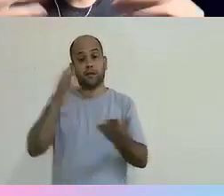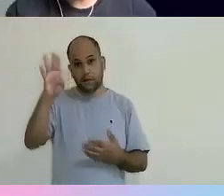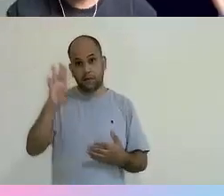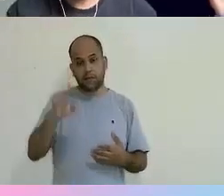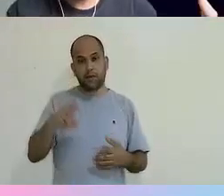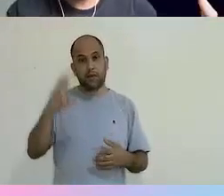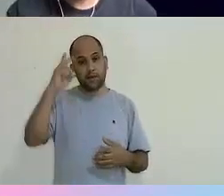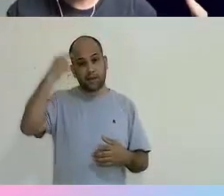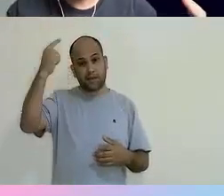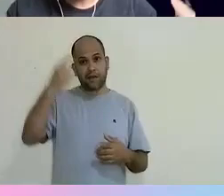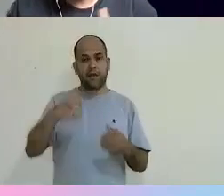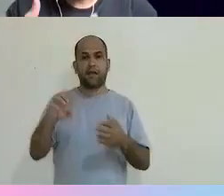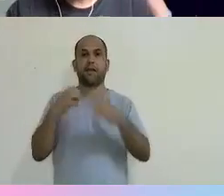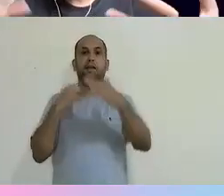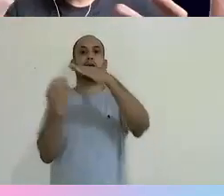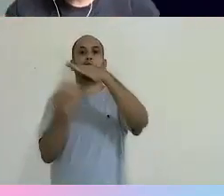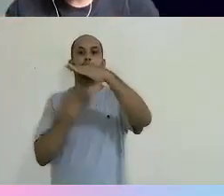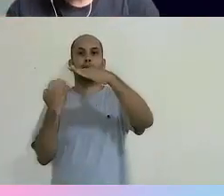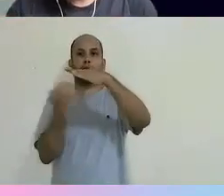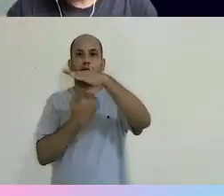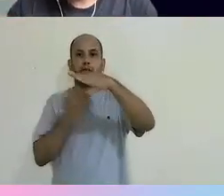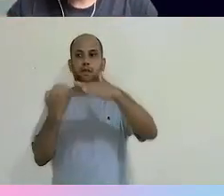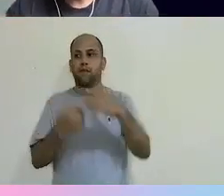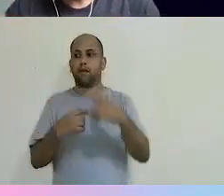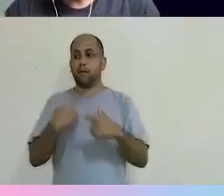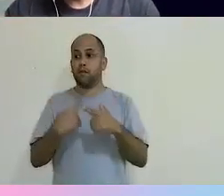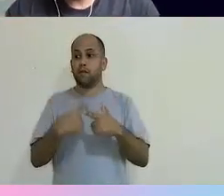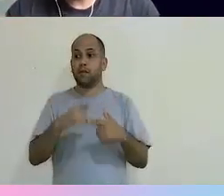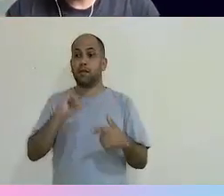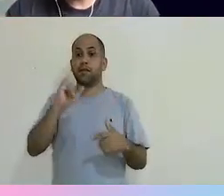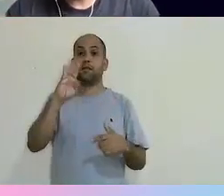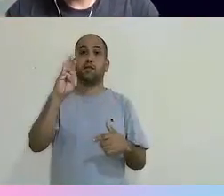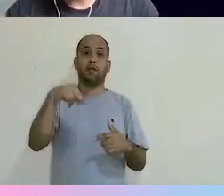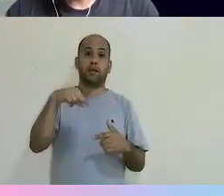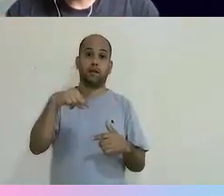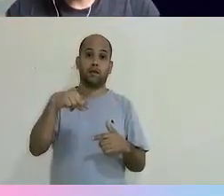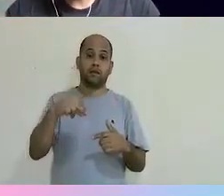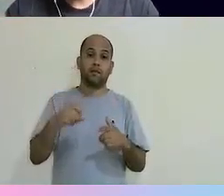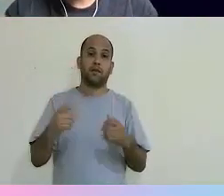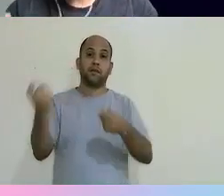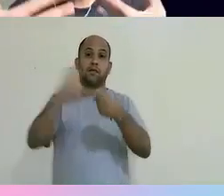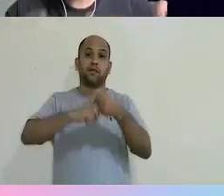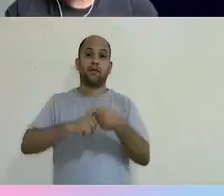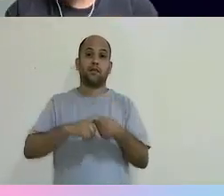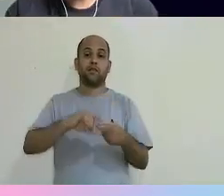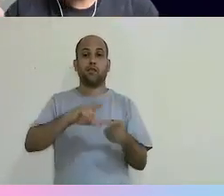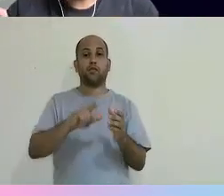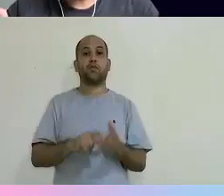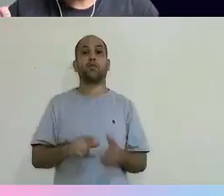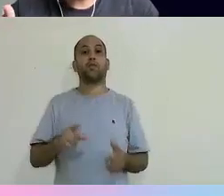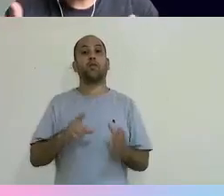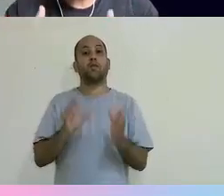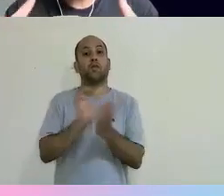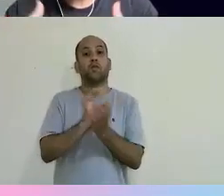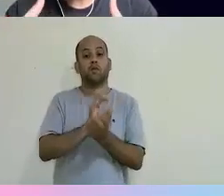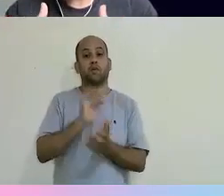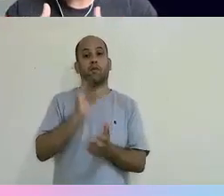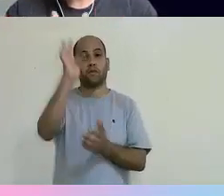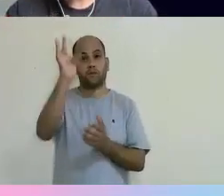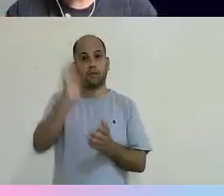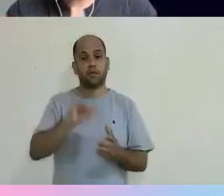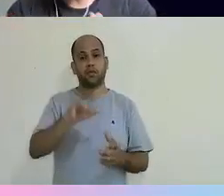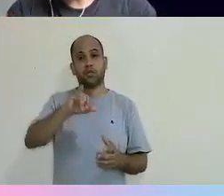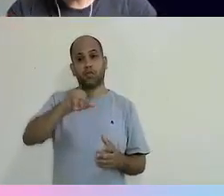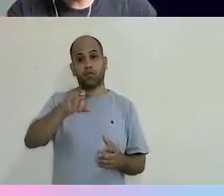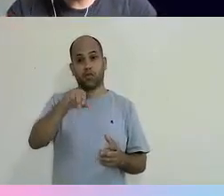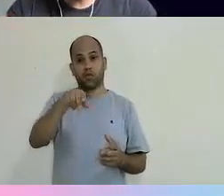da empresa em tudo isso, né? Por que a IBM decidiu se unir ao Jornada para o Futuro? Então, a IBM decidiu se unir para o Jornada para o Futuro